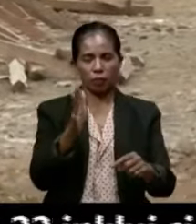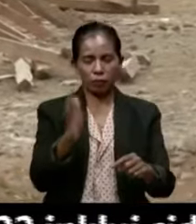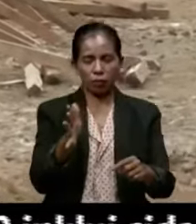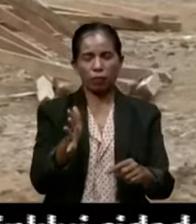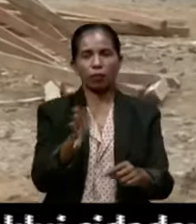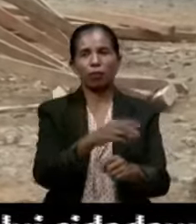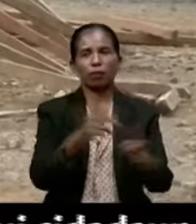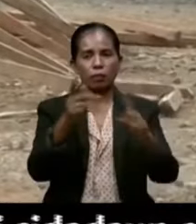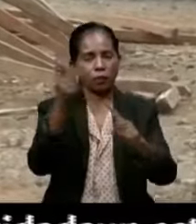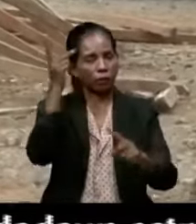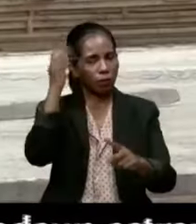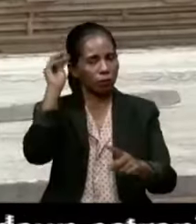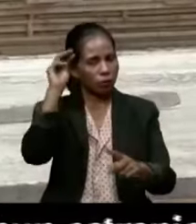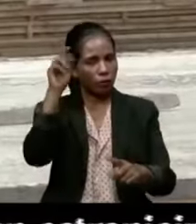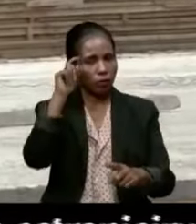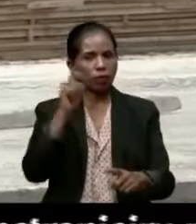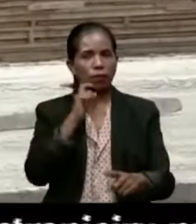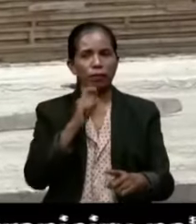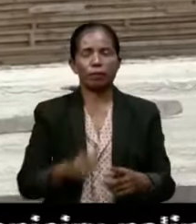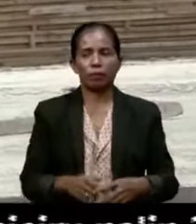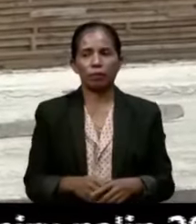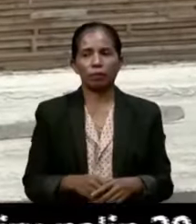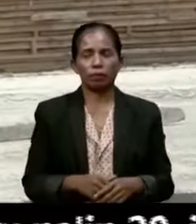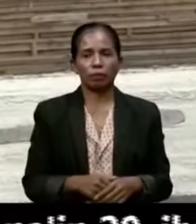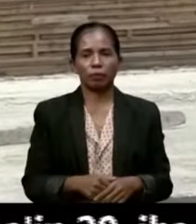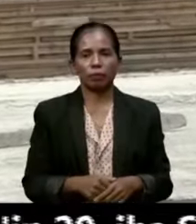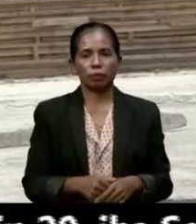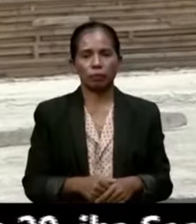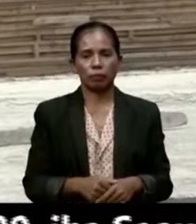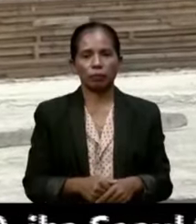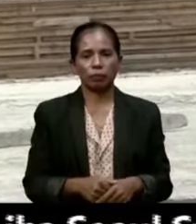Santina de Jesus, Jaime dos Santos, GMN.